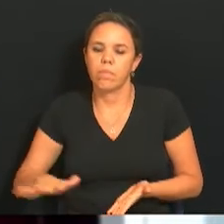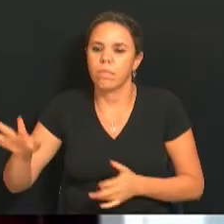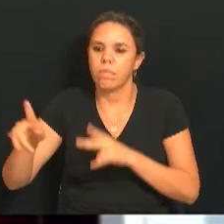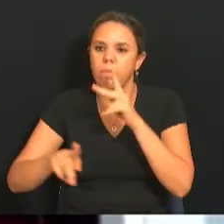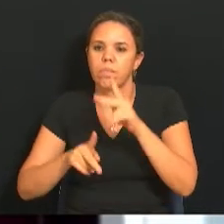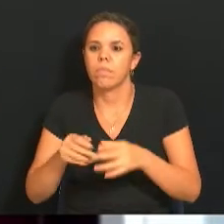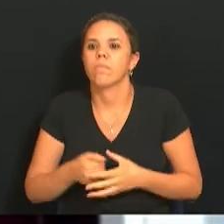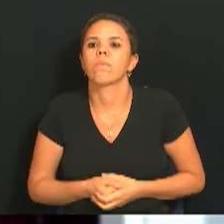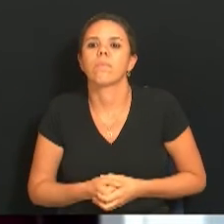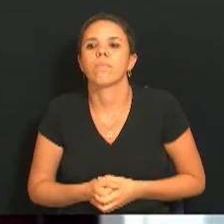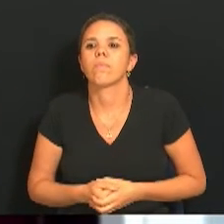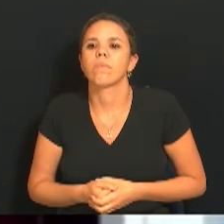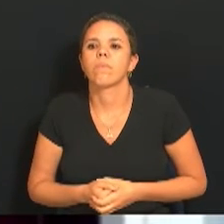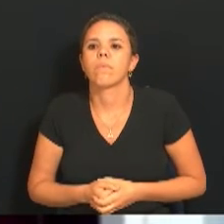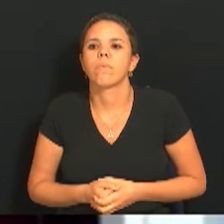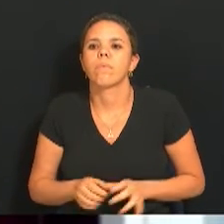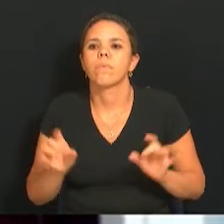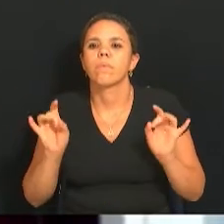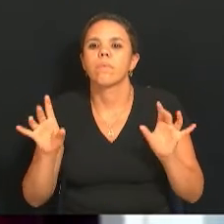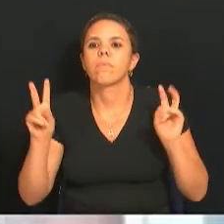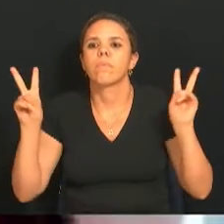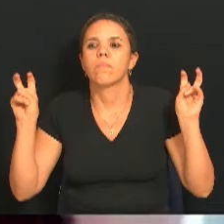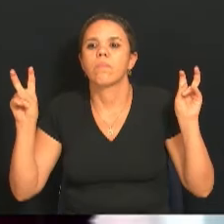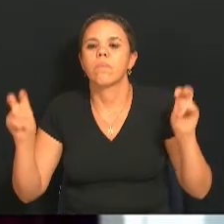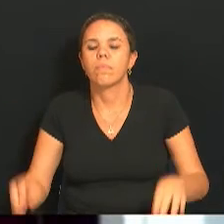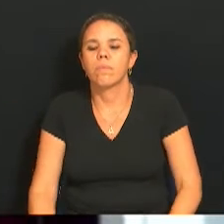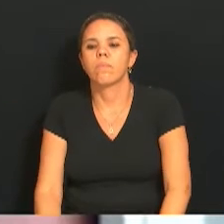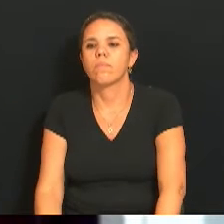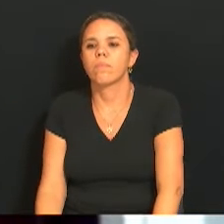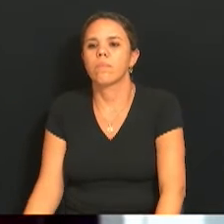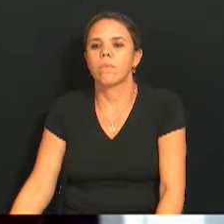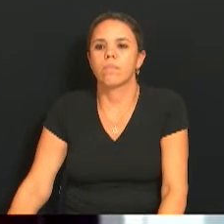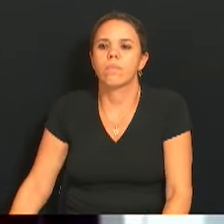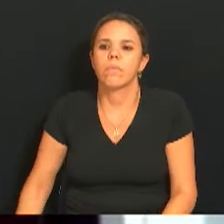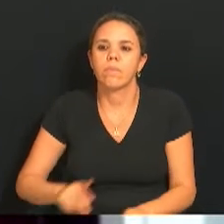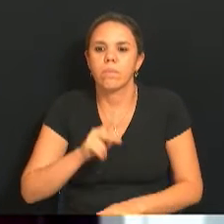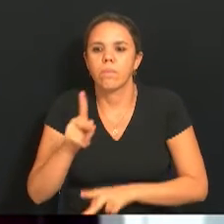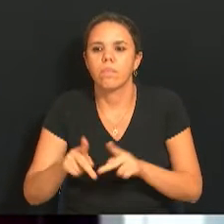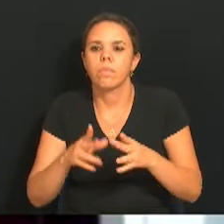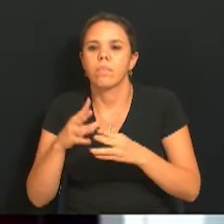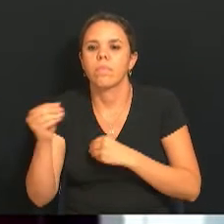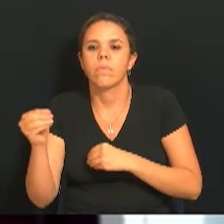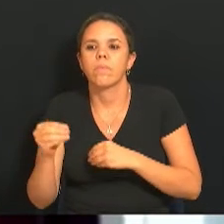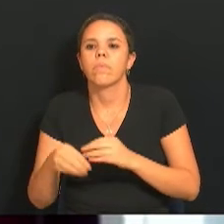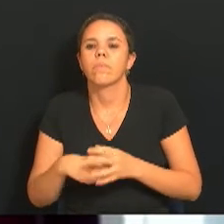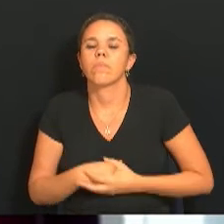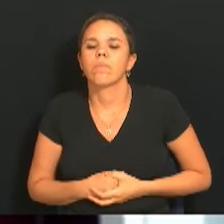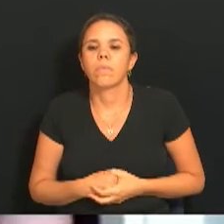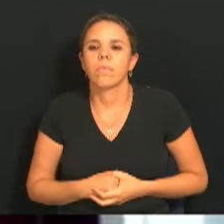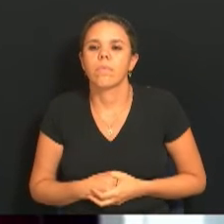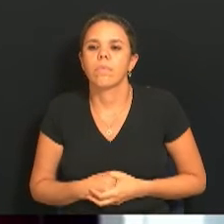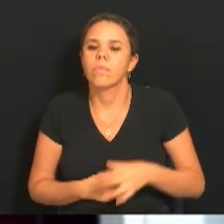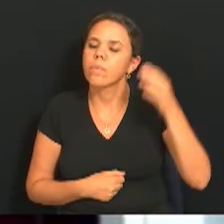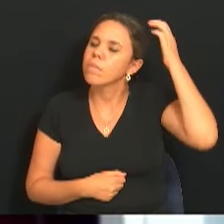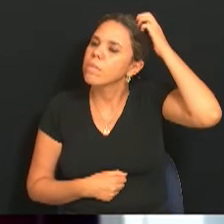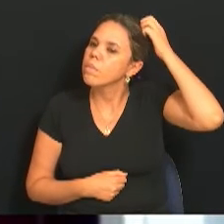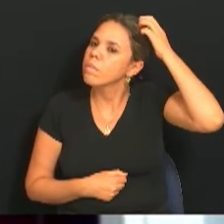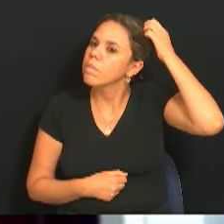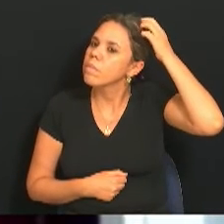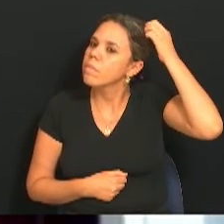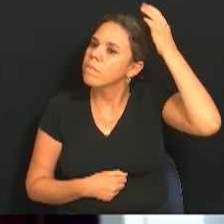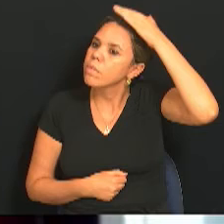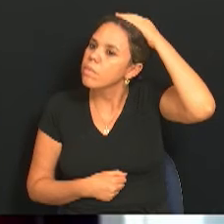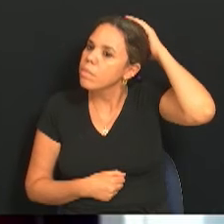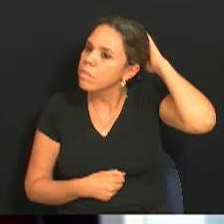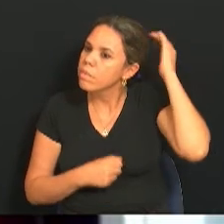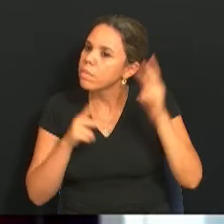comunidade, especialmente com relação à identificação de pessoas desaparecidas, a identificação de pessoas que estão morando